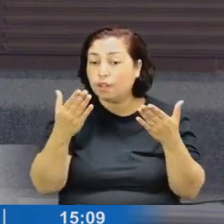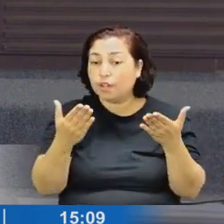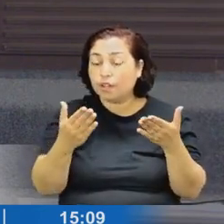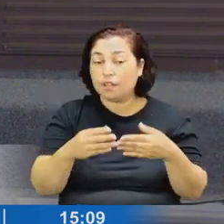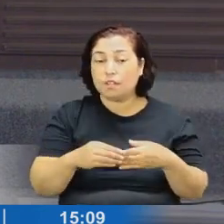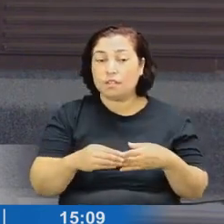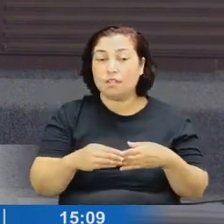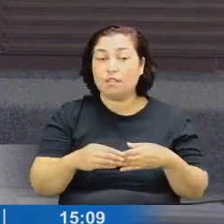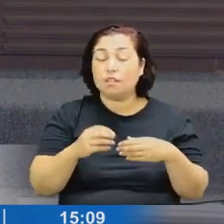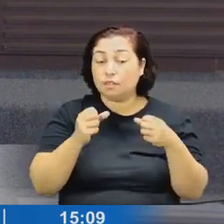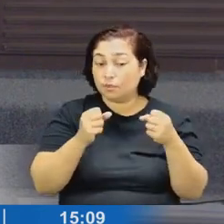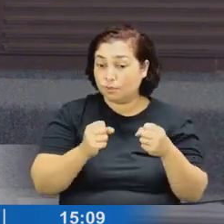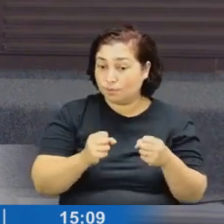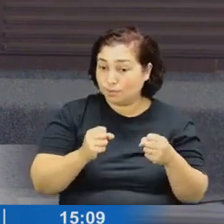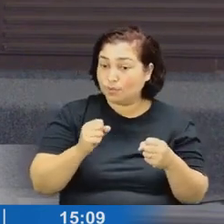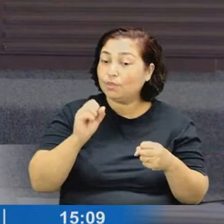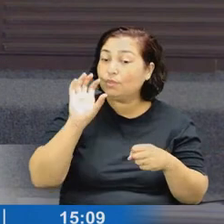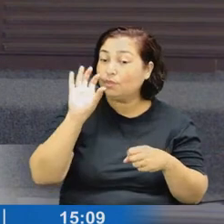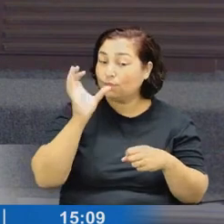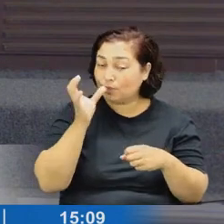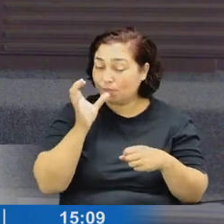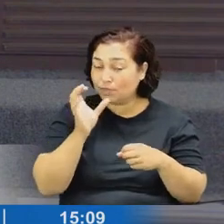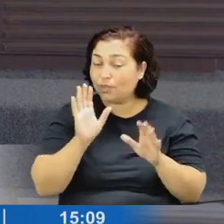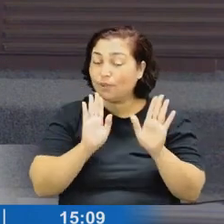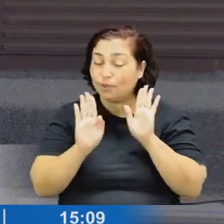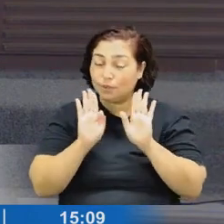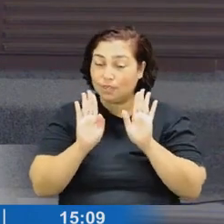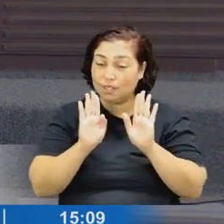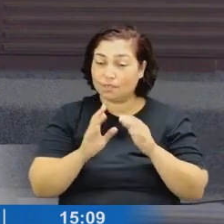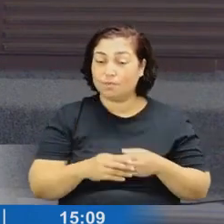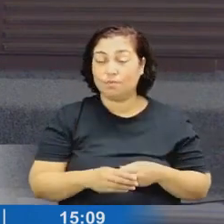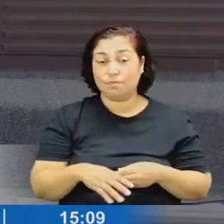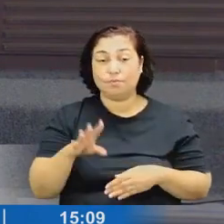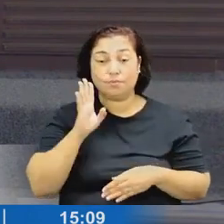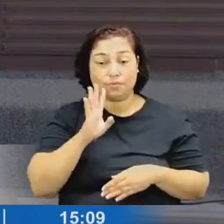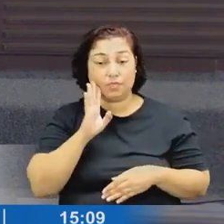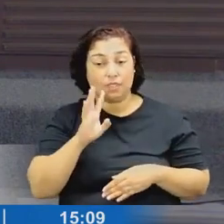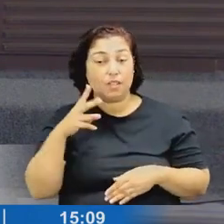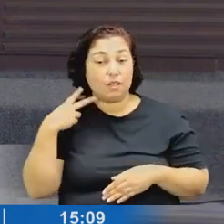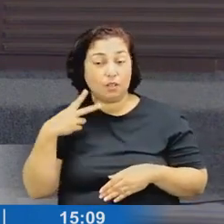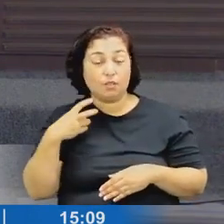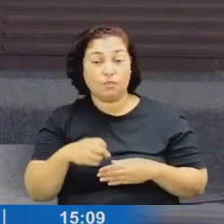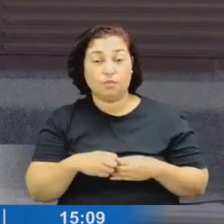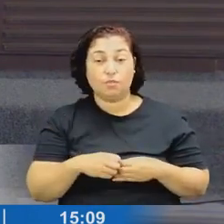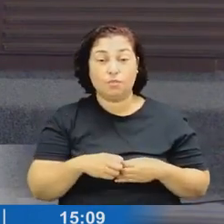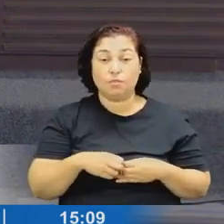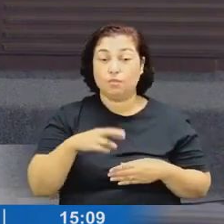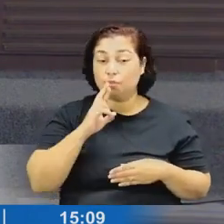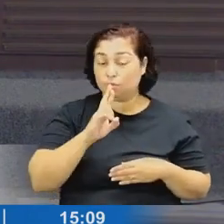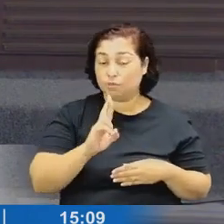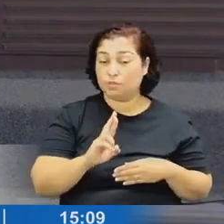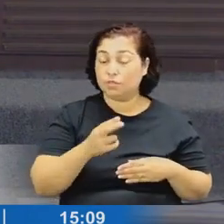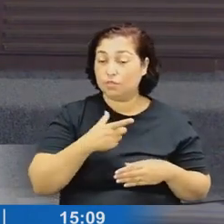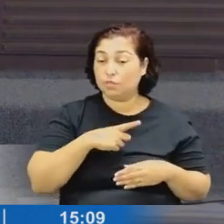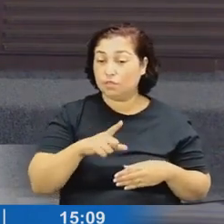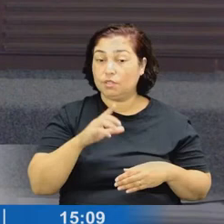pode acontecer isso aí é justa então assim é legal que às vezes o vereador se ele não responder que ele tem um relatóriozinho pelo menos das coisas mais